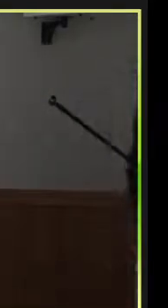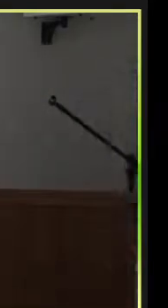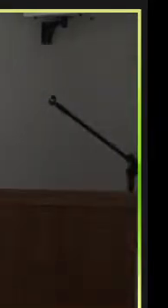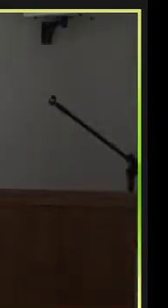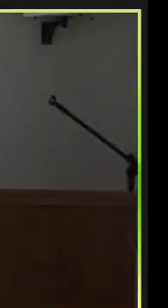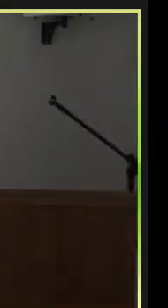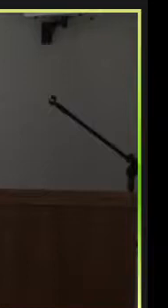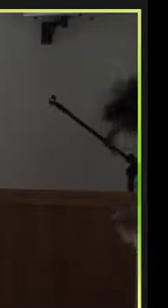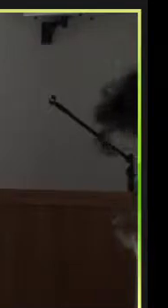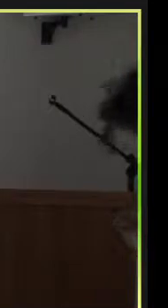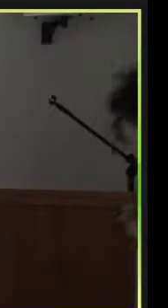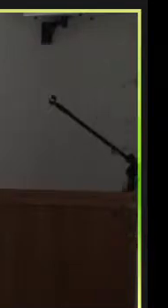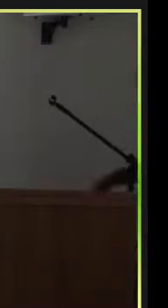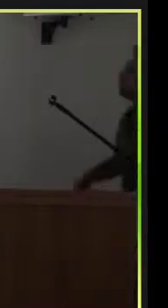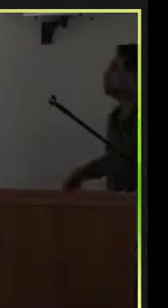Obrigado. Obrigado.